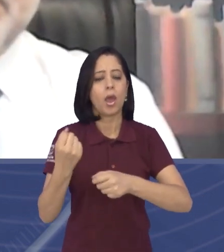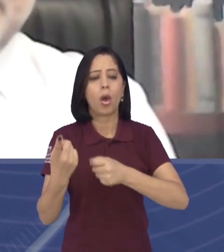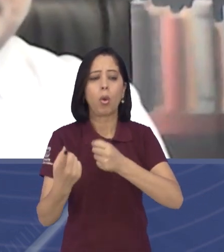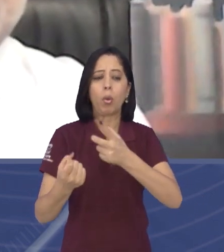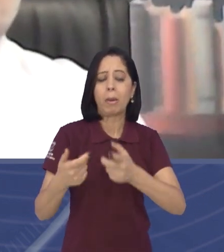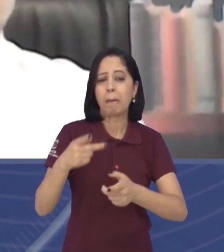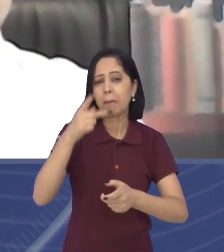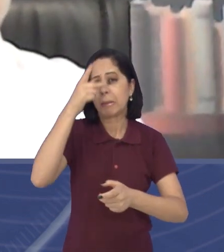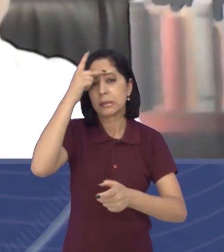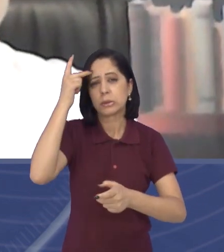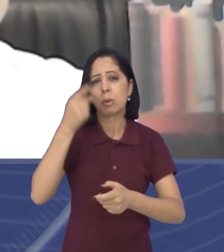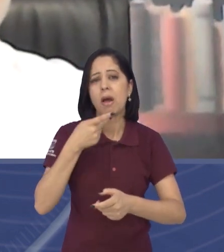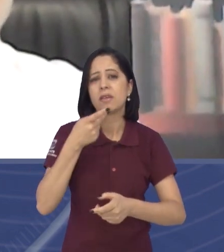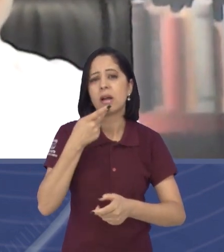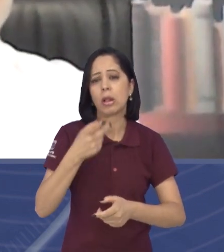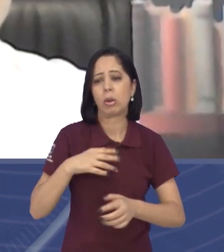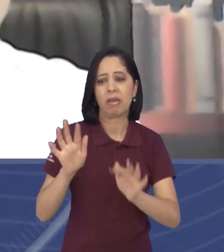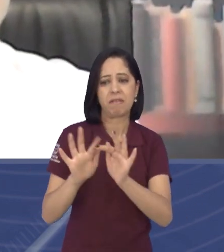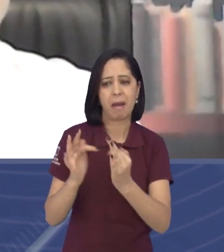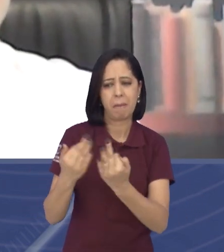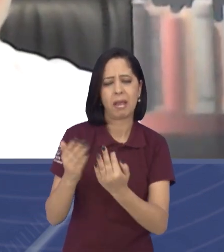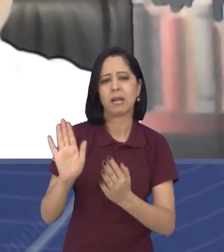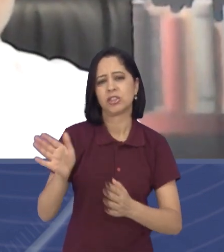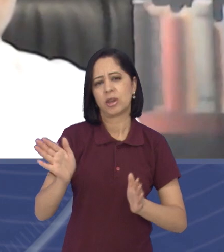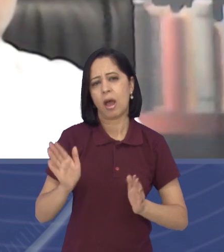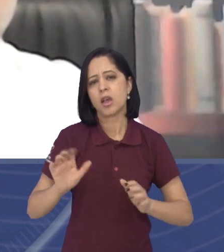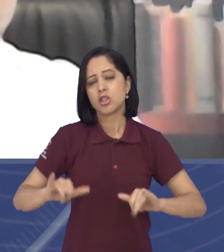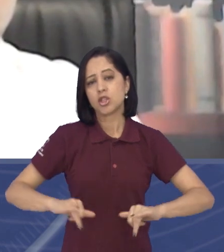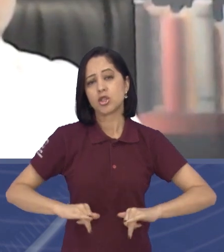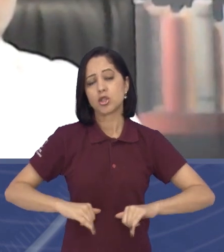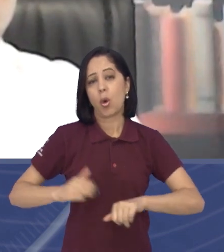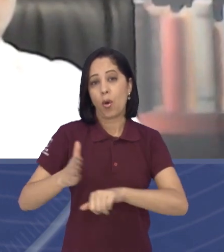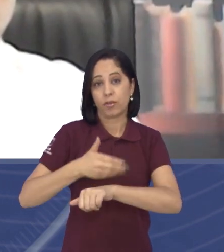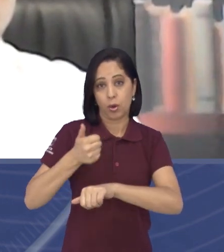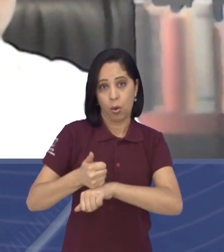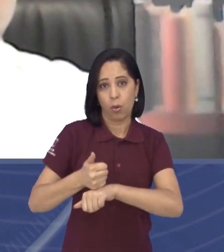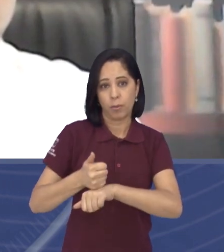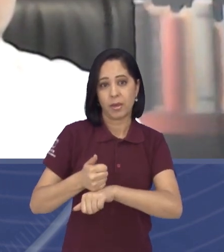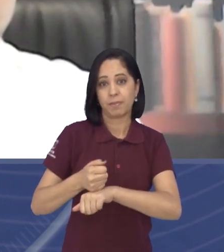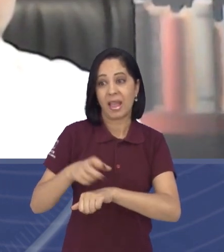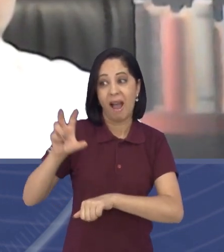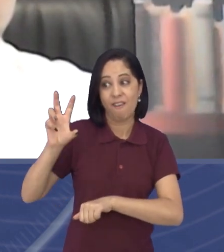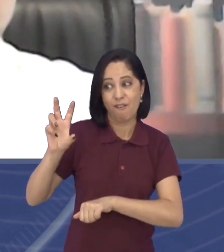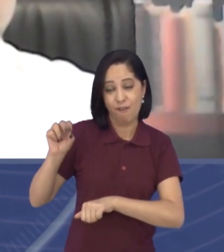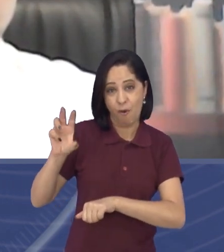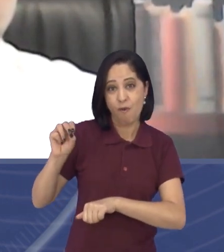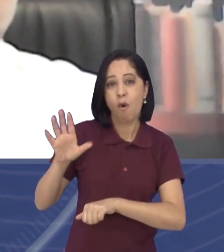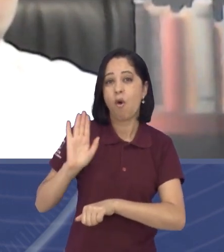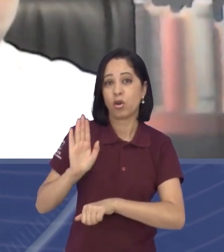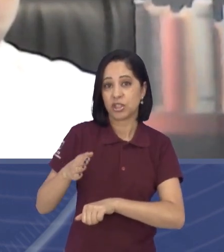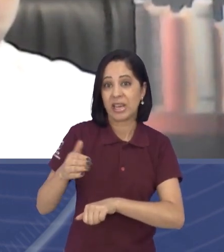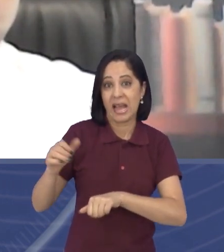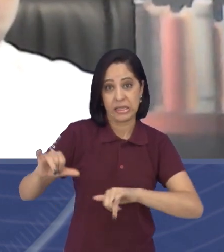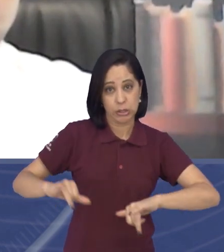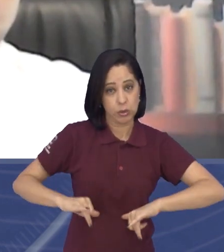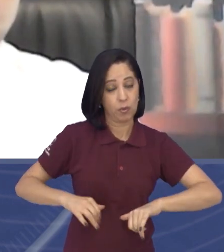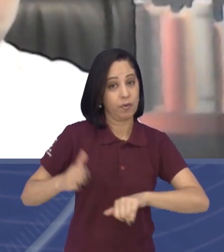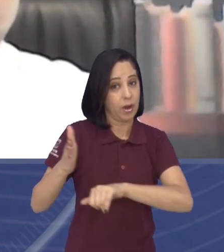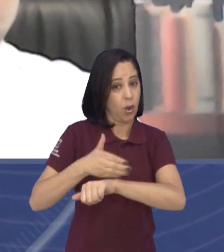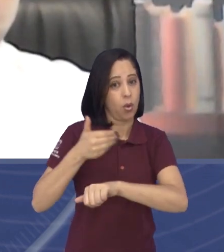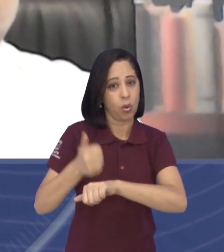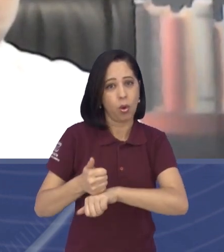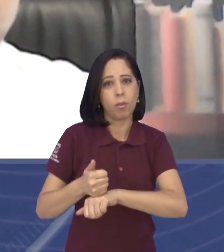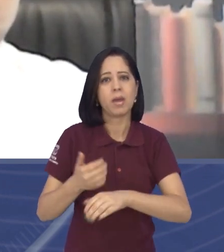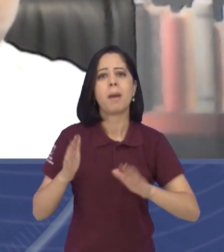aí me chamou a atenção, né? Da moça que falou da avó dela. Como a gente trabalha isso, essa educação, né? Seja